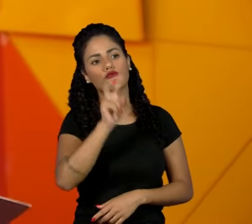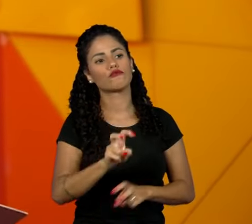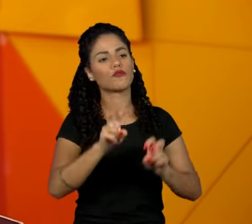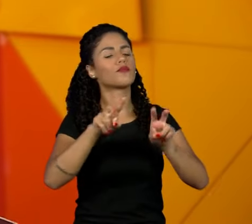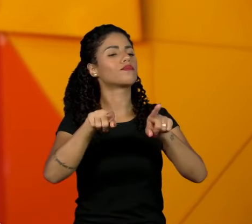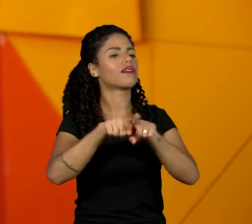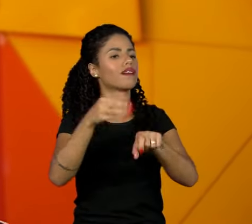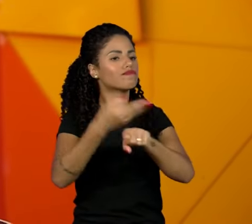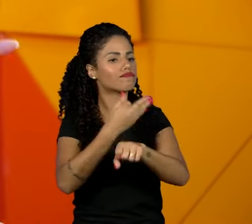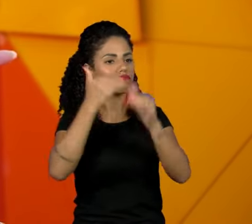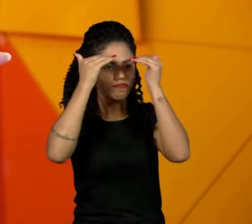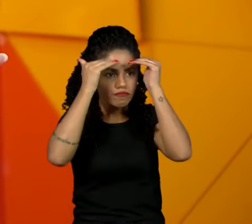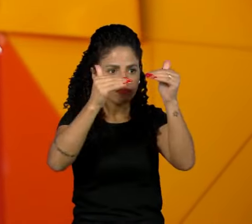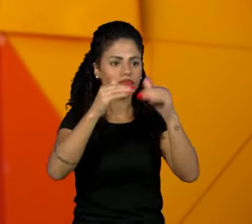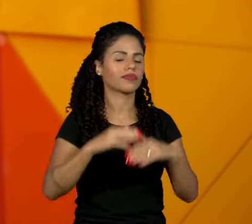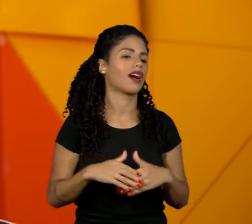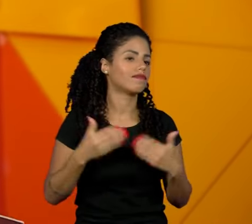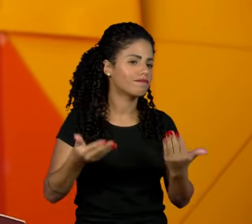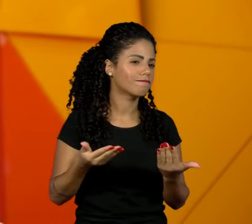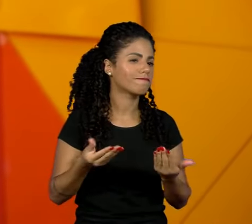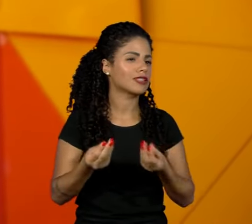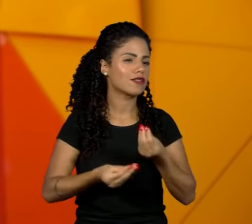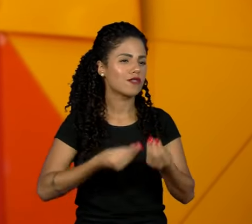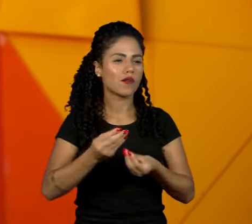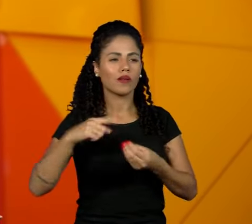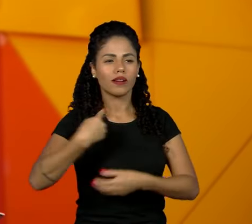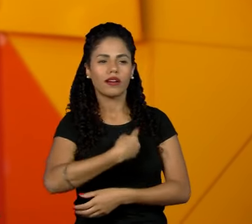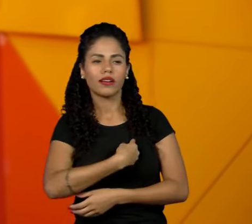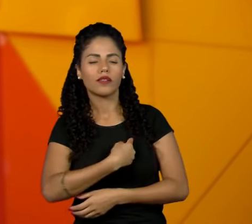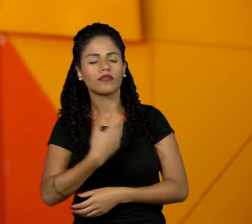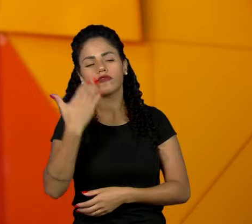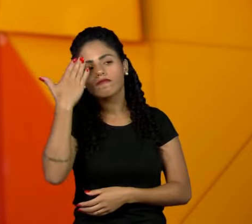ela vir depois do fracasso, e que talvez a gente